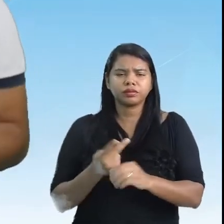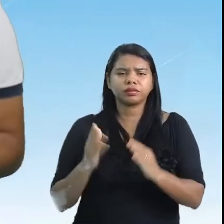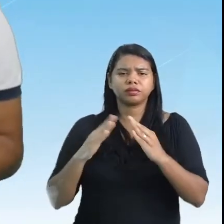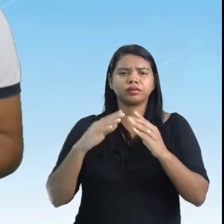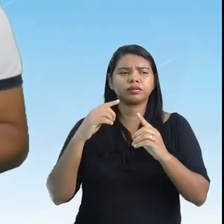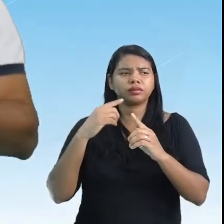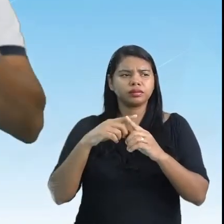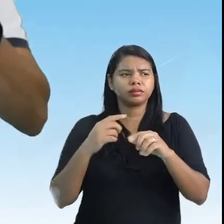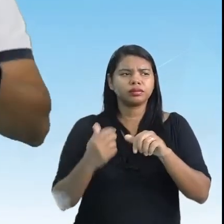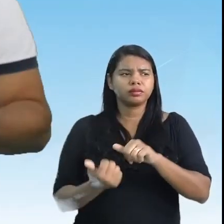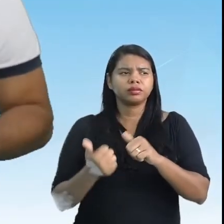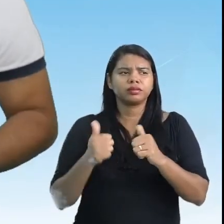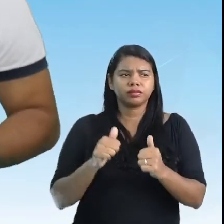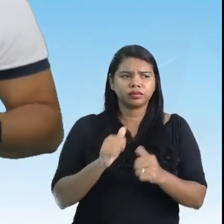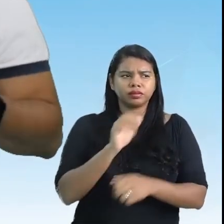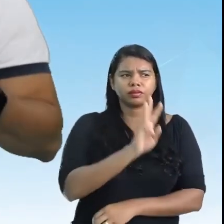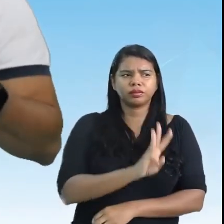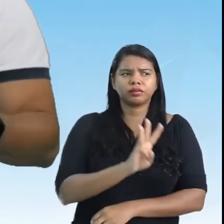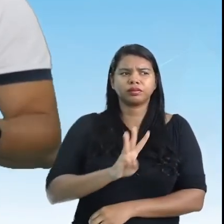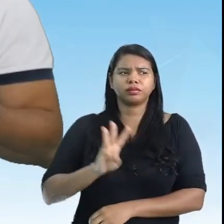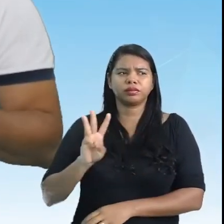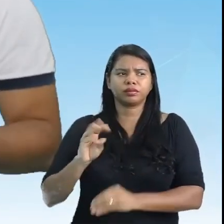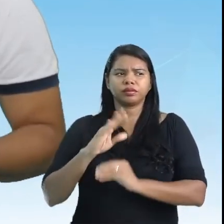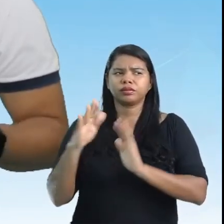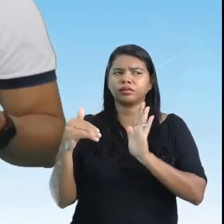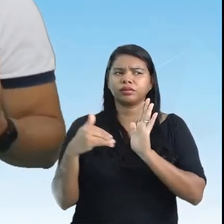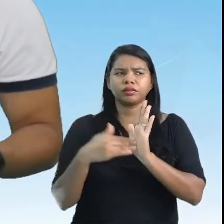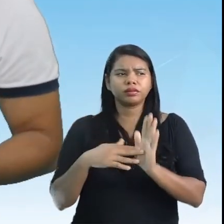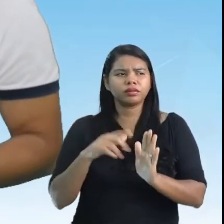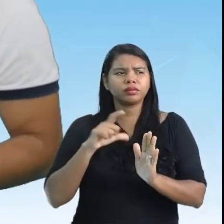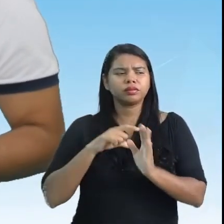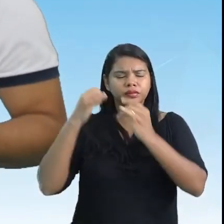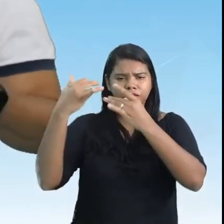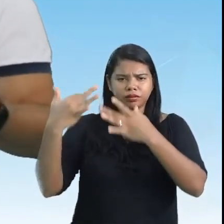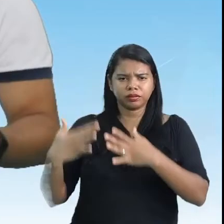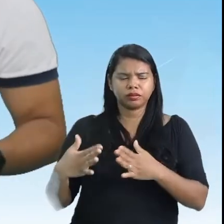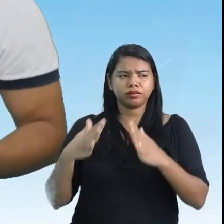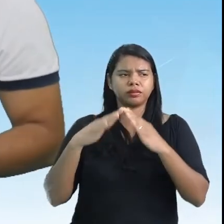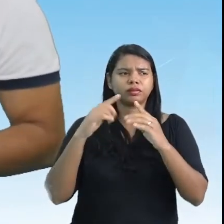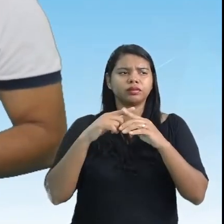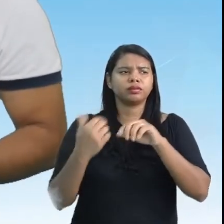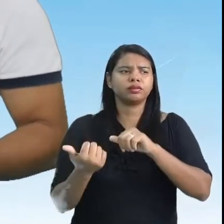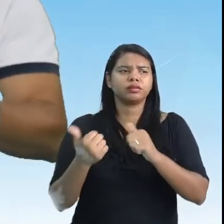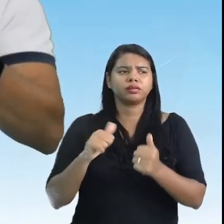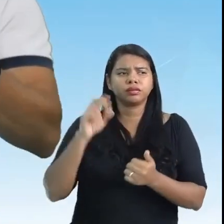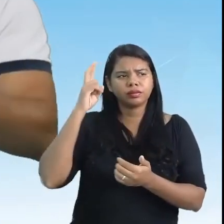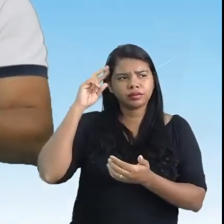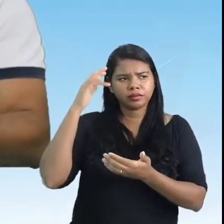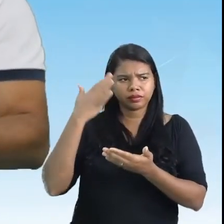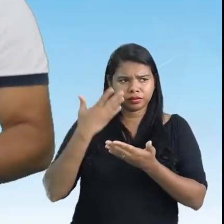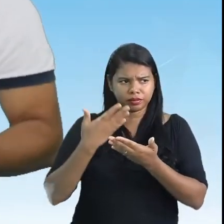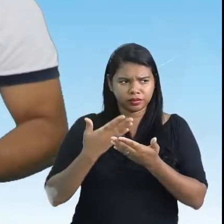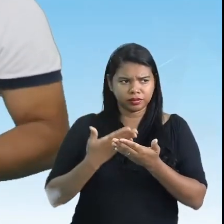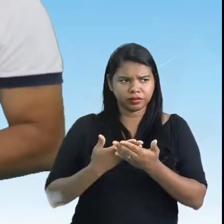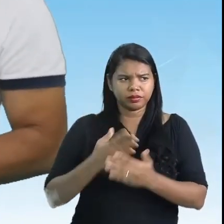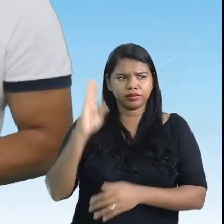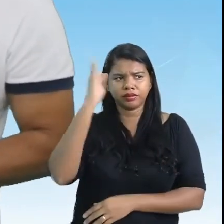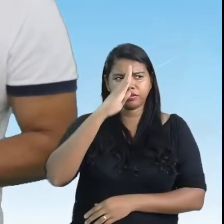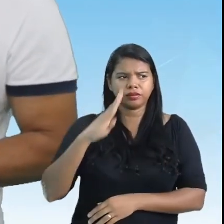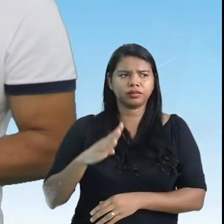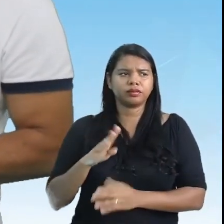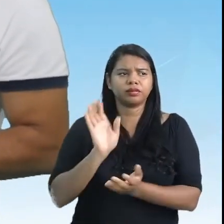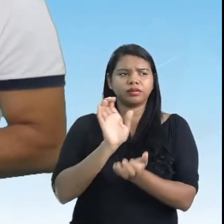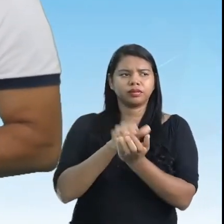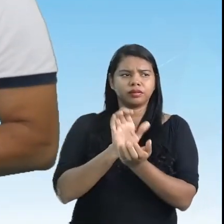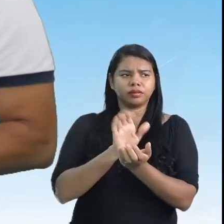lá no site. Você vai ver tudo que tem sobre os batistas, a história dos batistas, tanto no Brasil quanto em